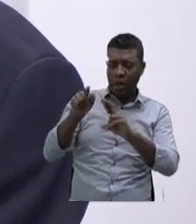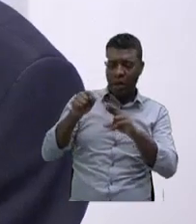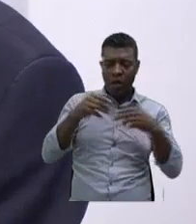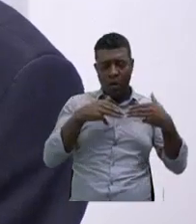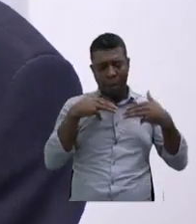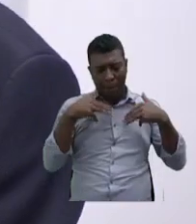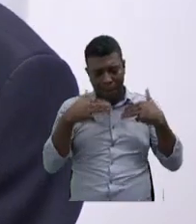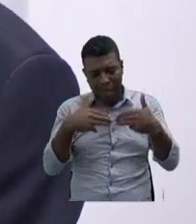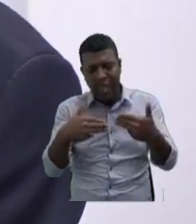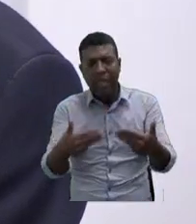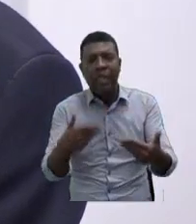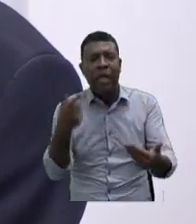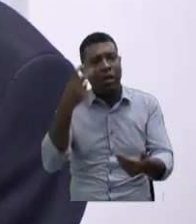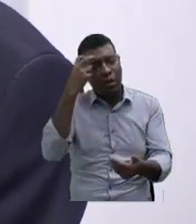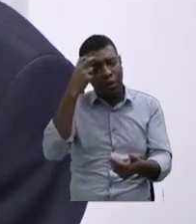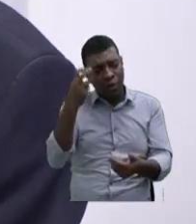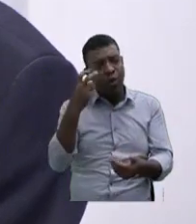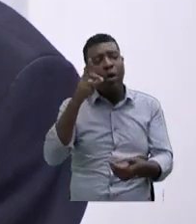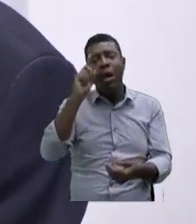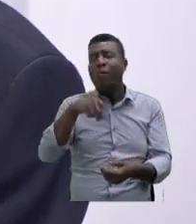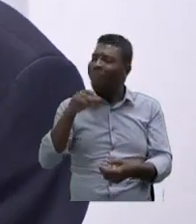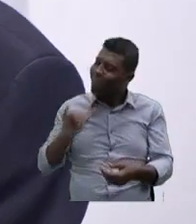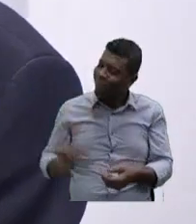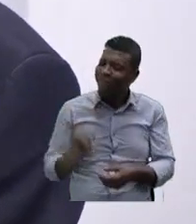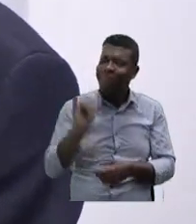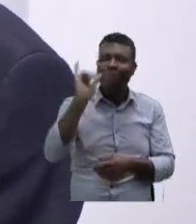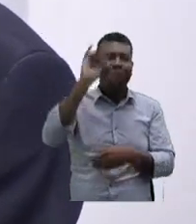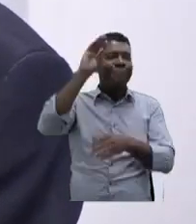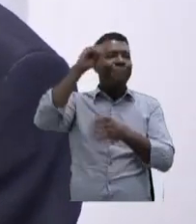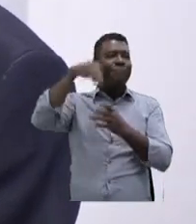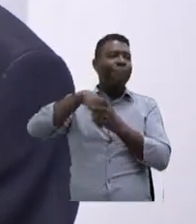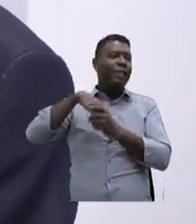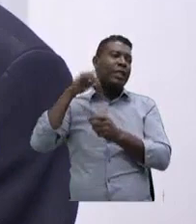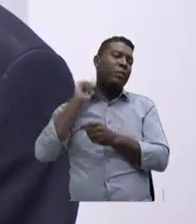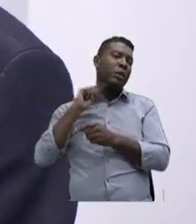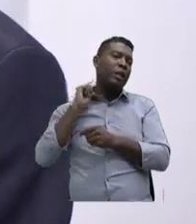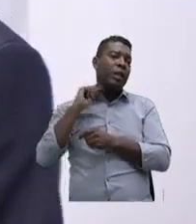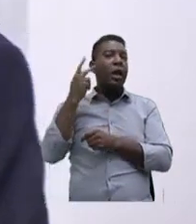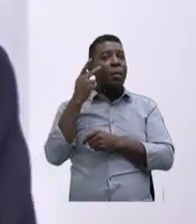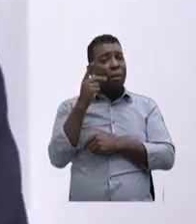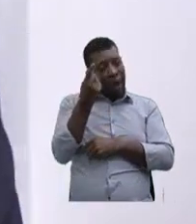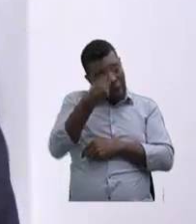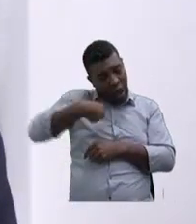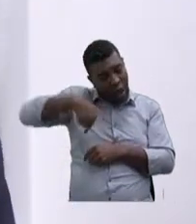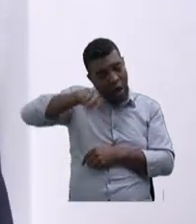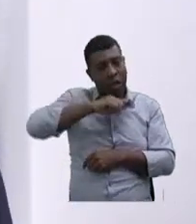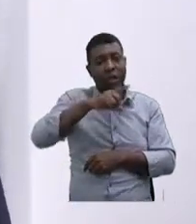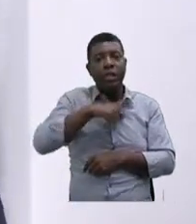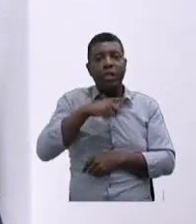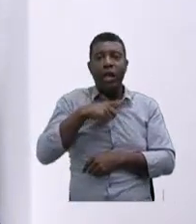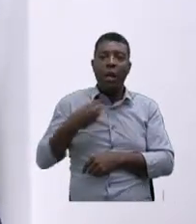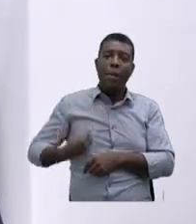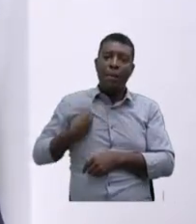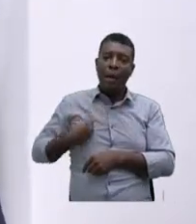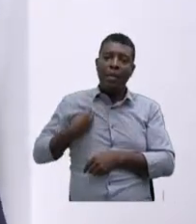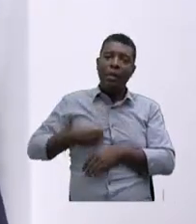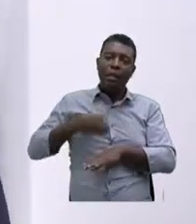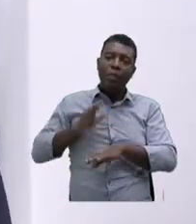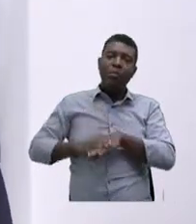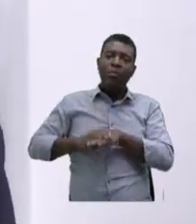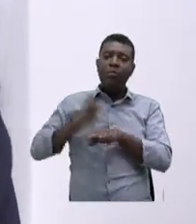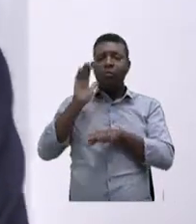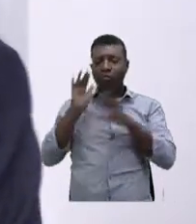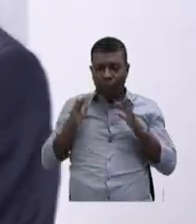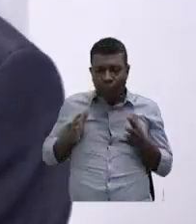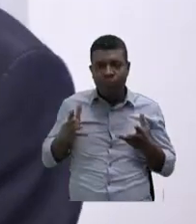isso é extremamente importante para Minas Gerais, para que realmente nós tenhamos uma participação mais efetiva do governo do estado,